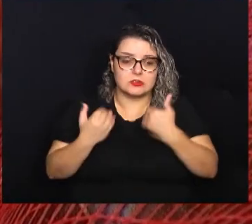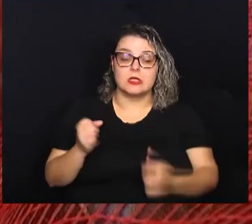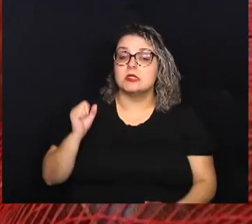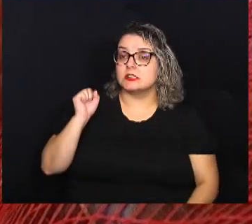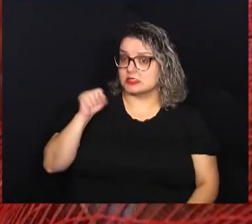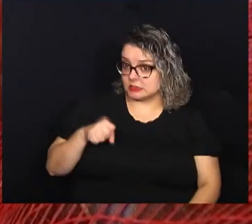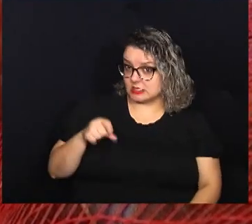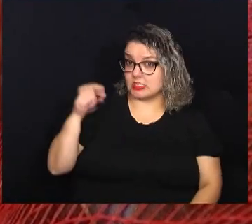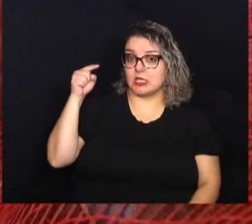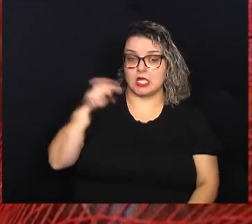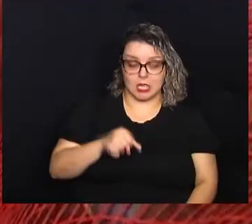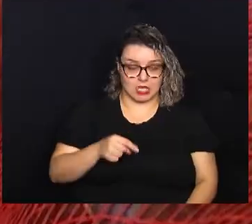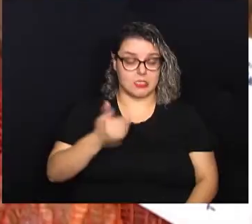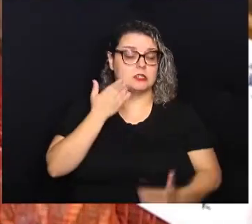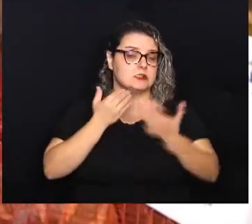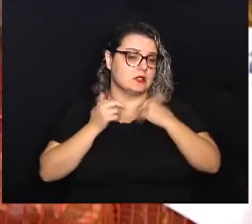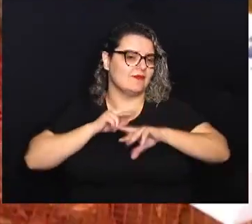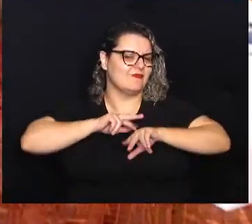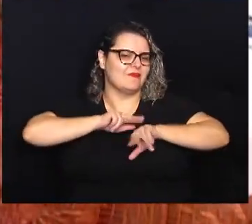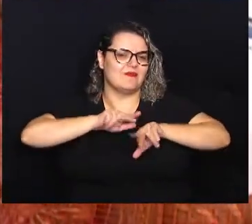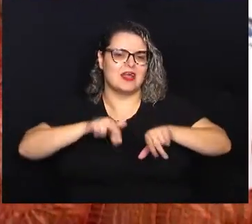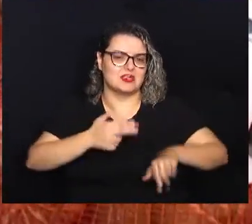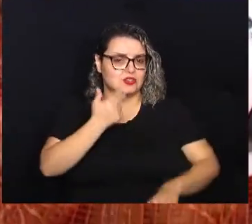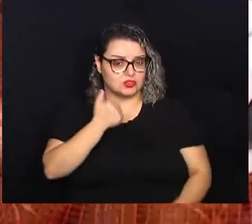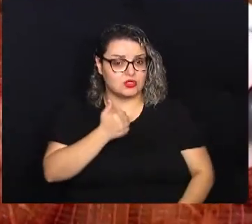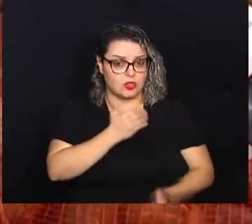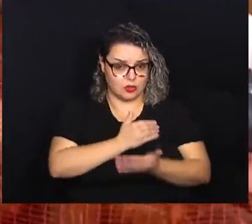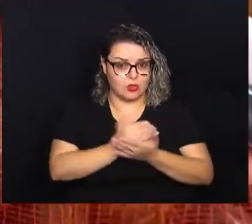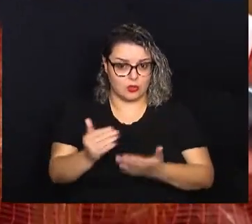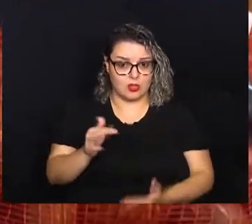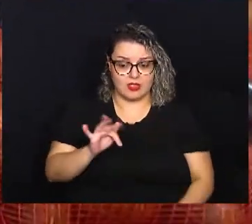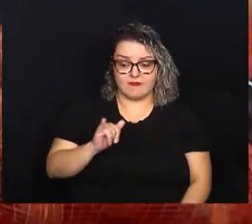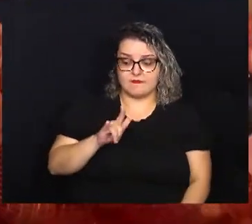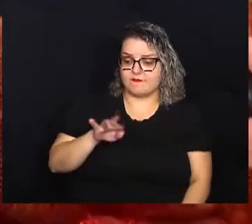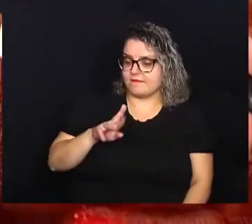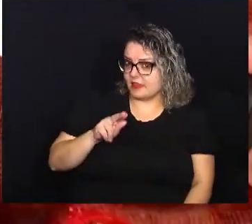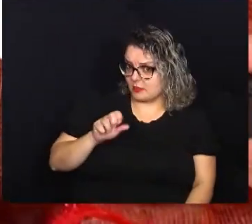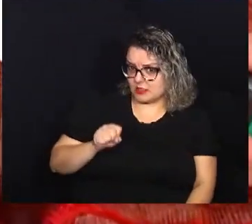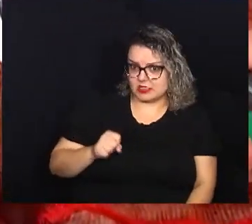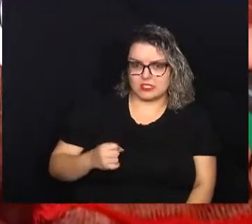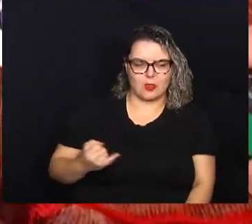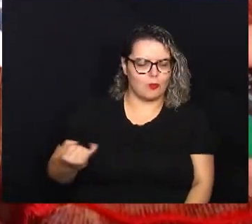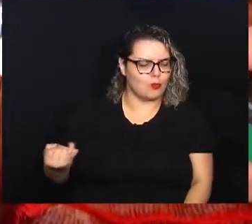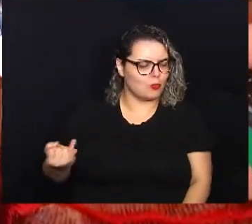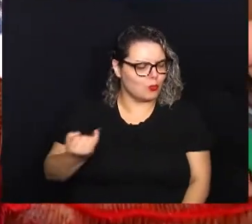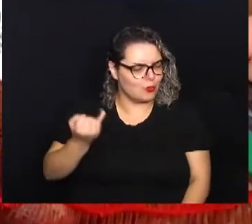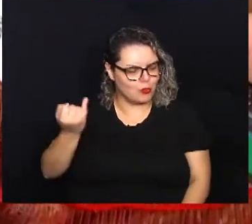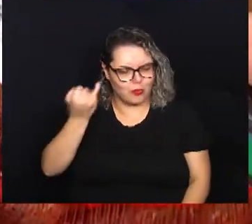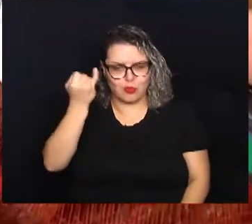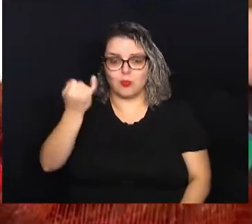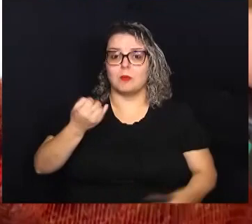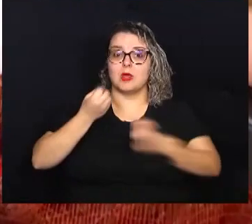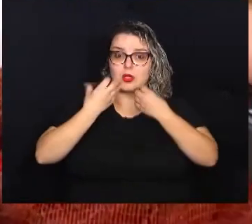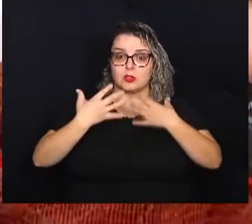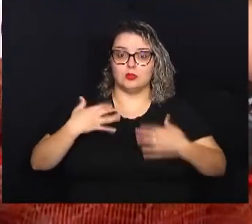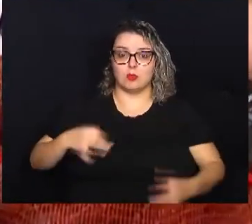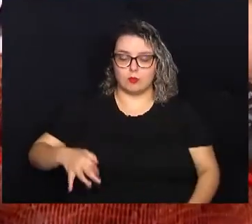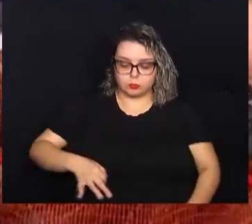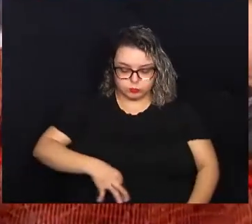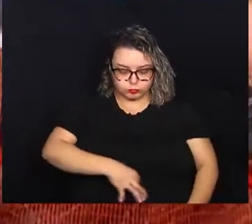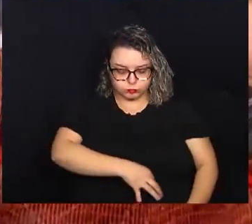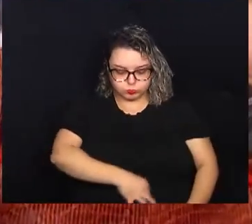esses alimentos tem muitos nutrientes começando né que é muito importante para o bom funcionamento do nosso intestino